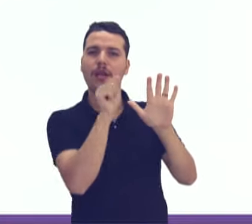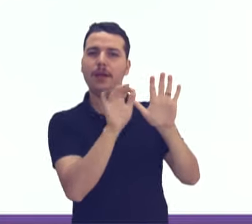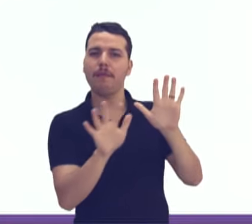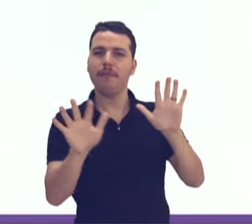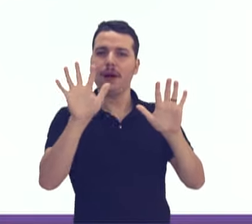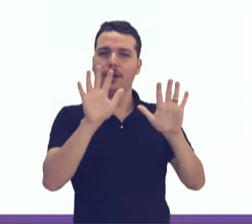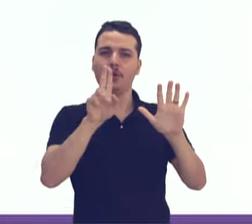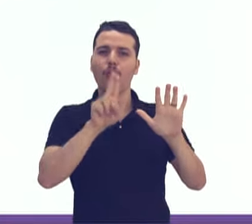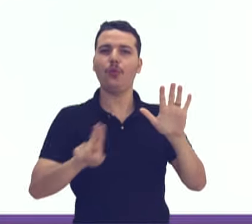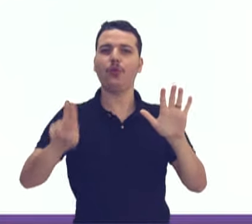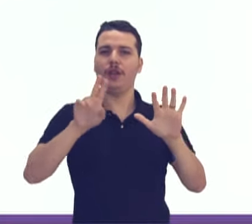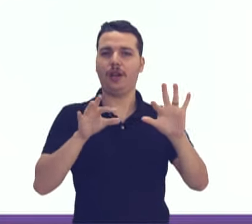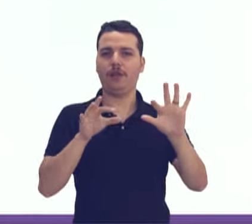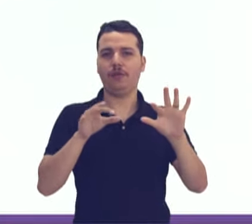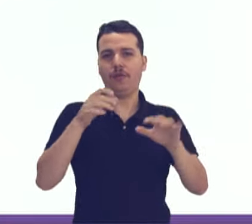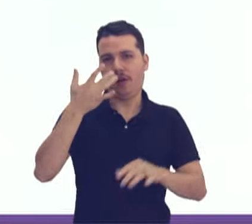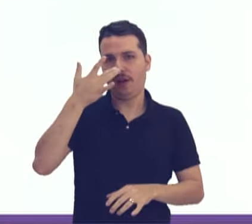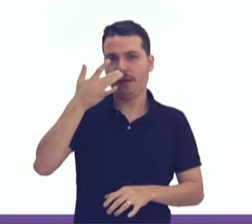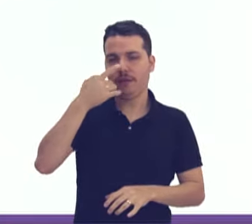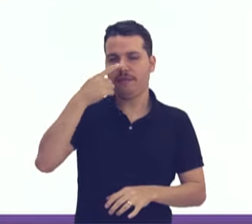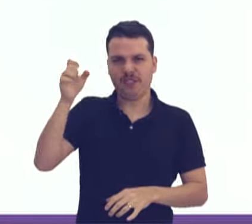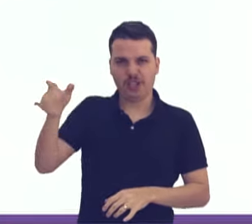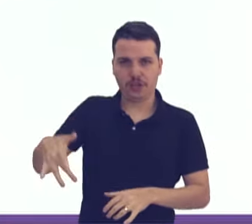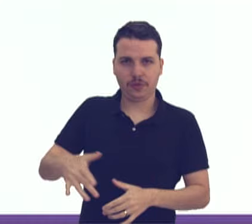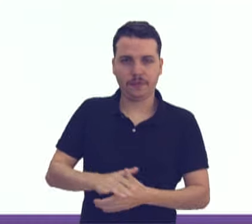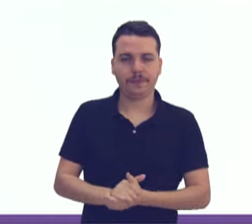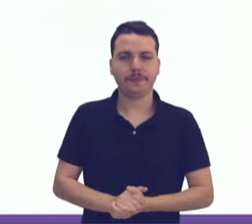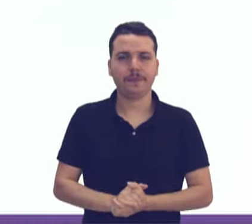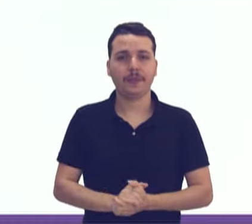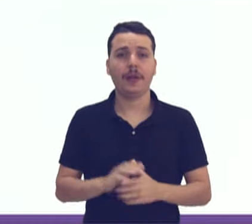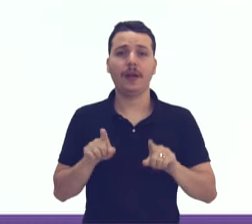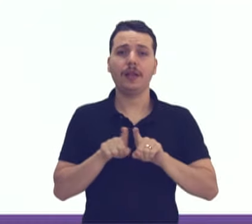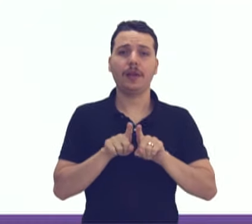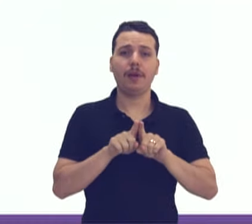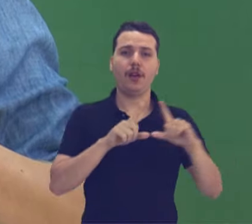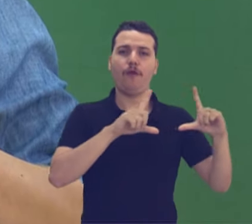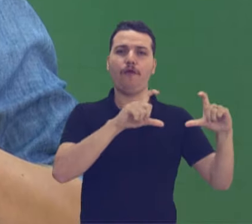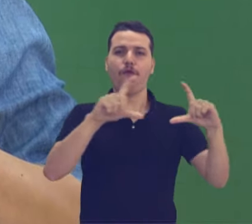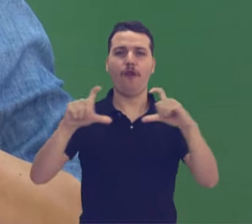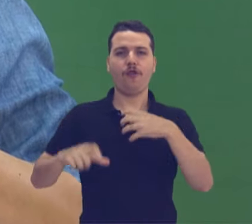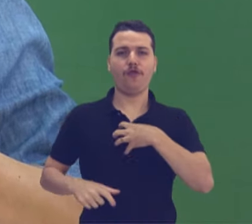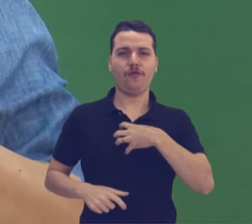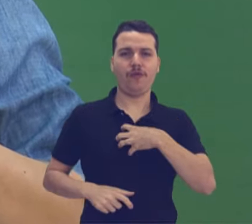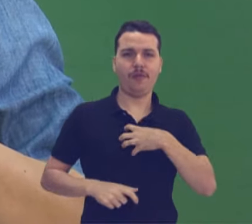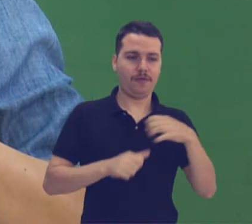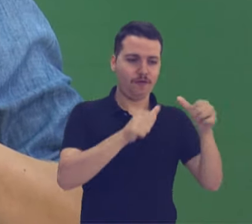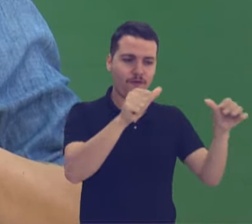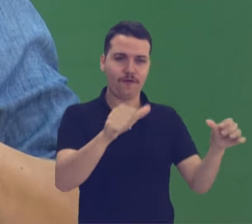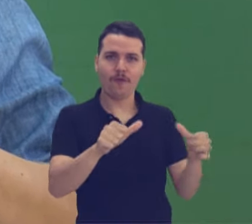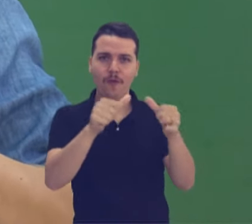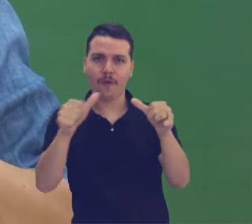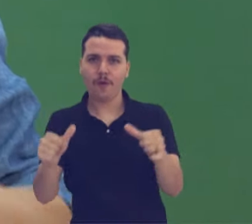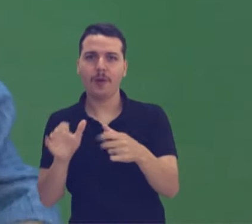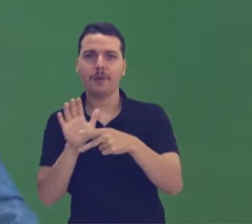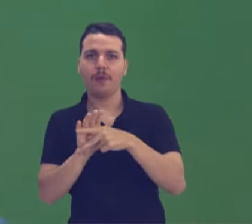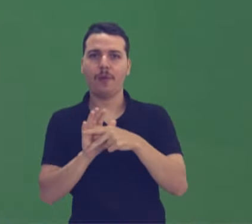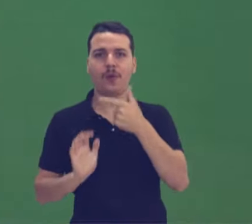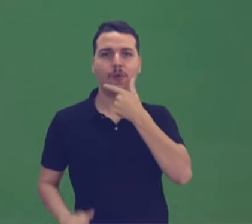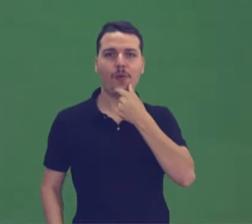imagens usando o próprio lixo e as fotos formas do geraldo de barros lembraram